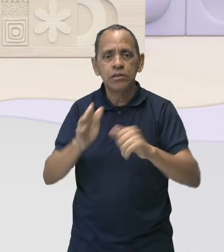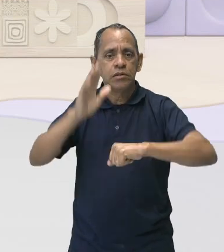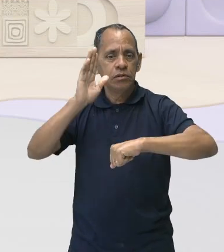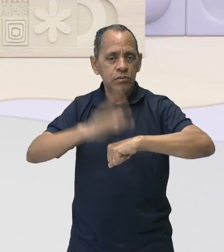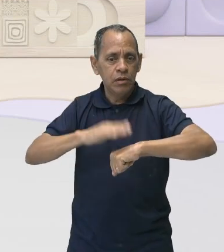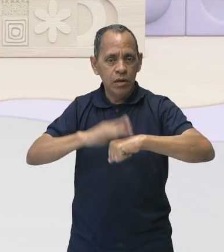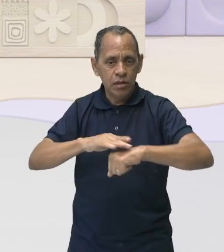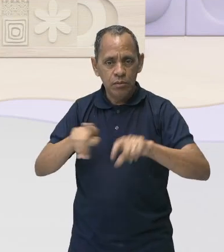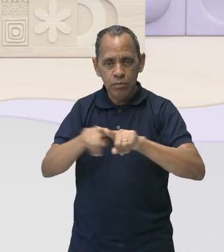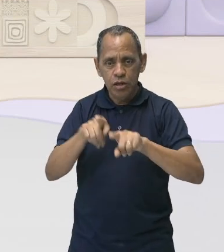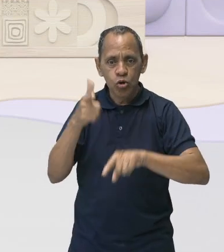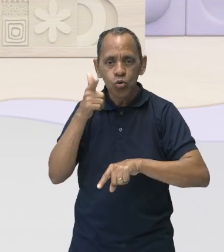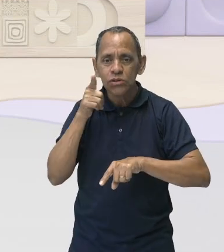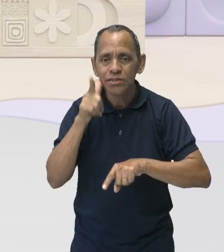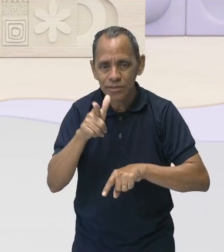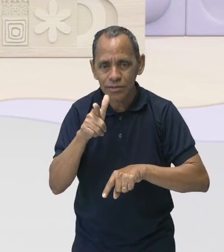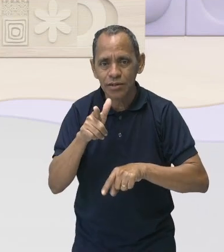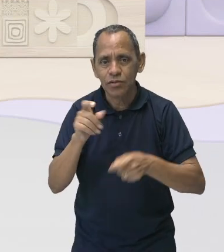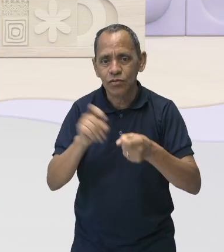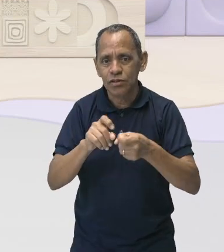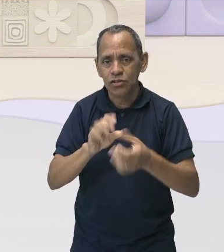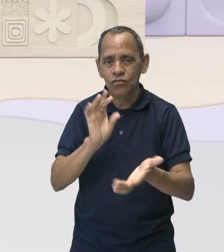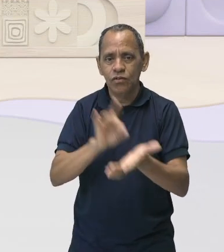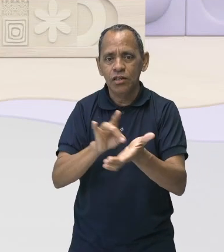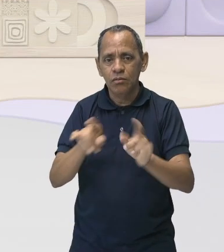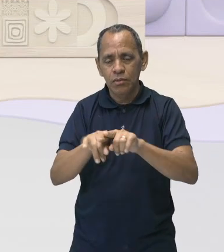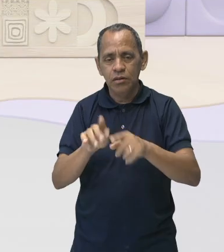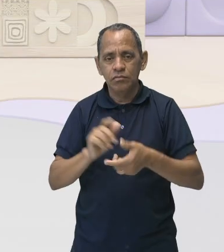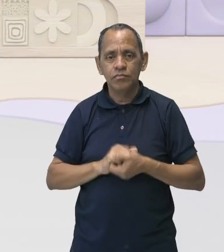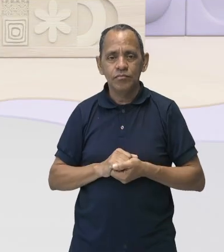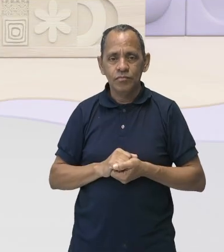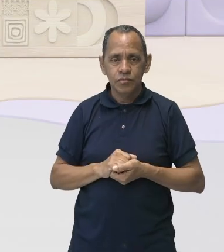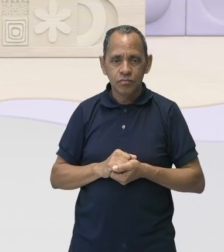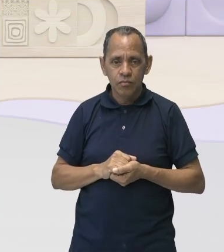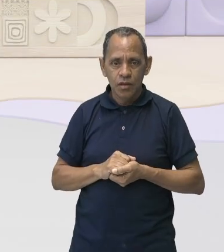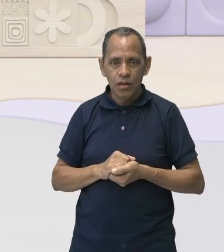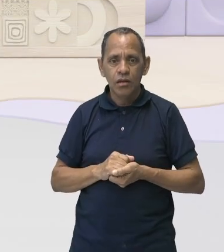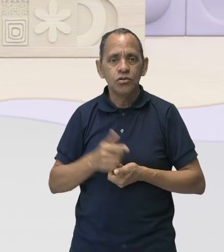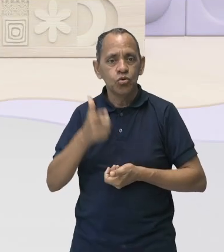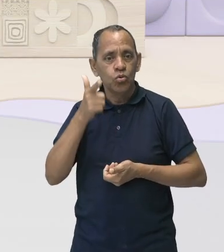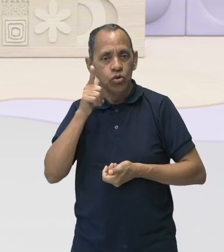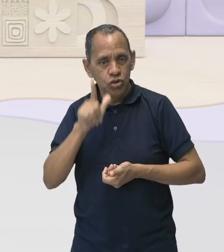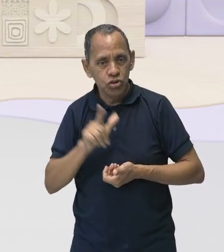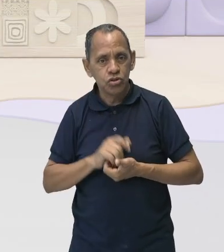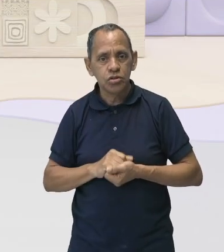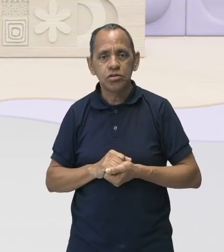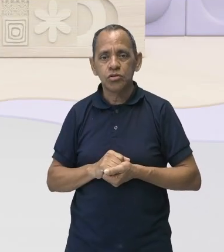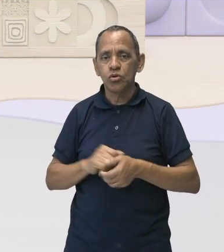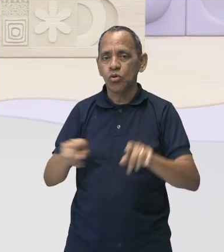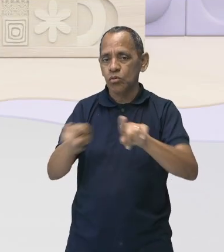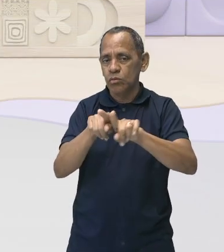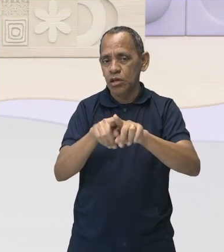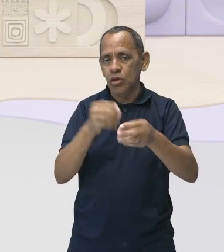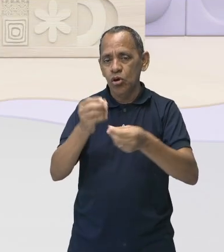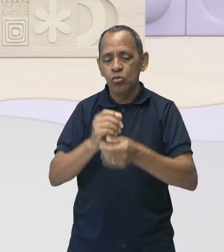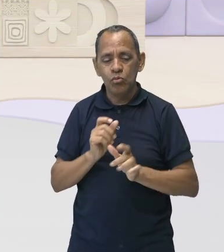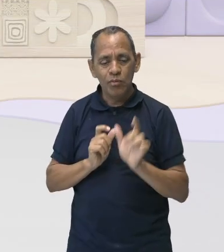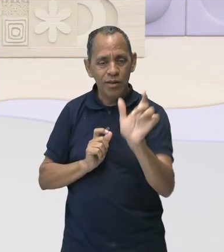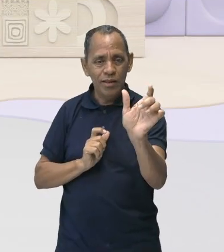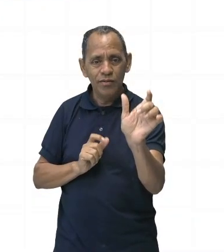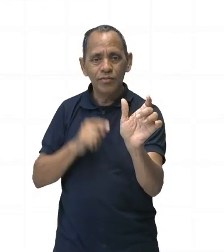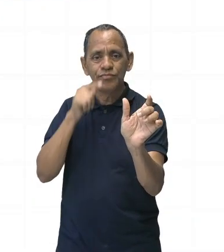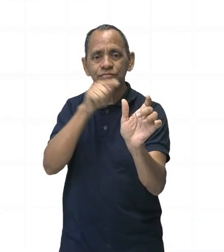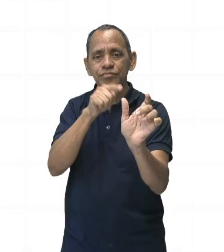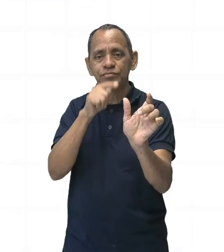alcançáveis. Ok? As conquistas têm que ter a ver com uma palavrinha que eu gostaria que você aprendesse comigo